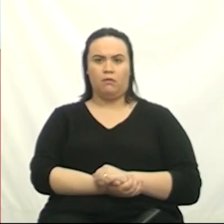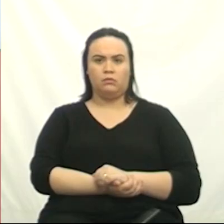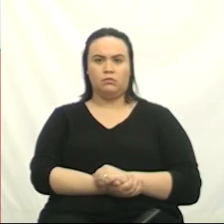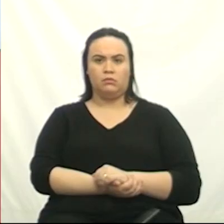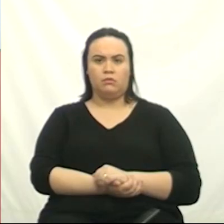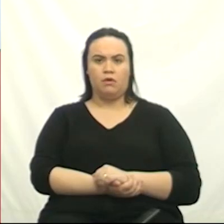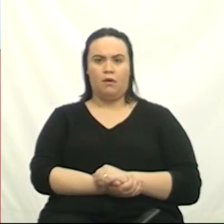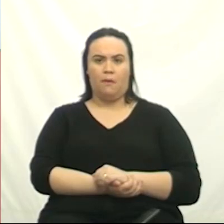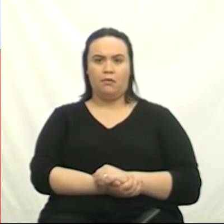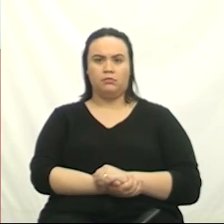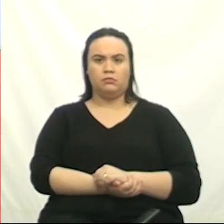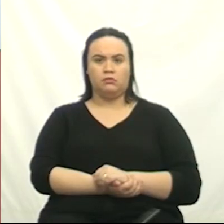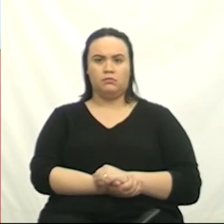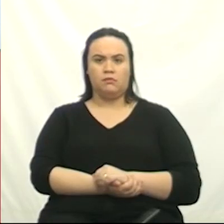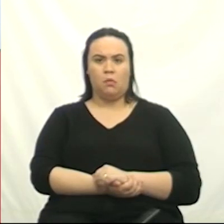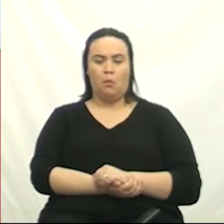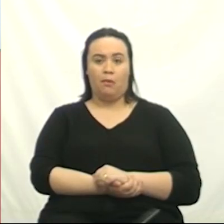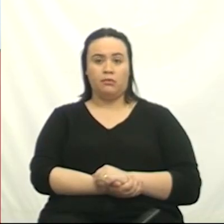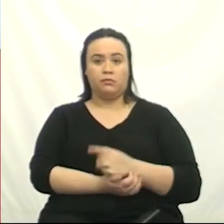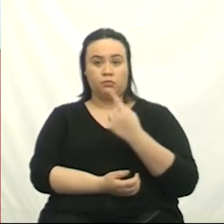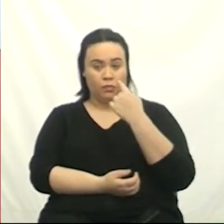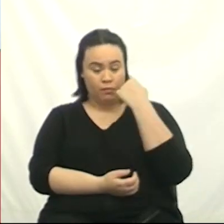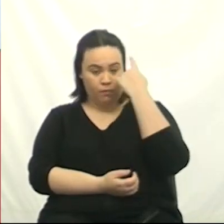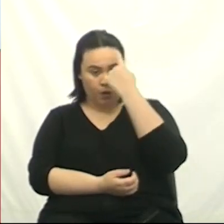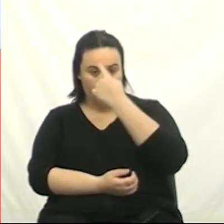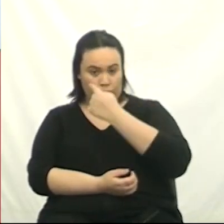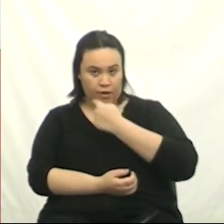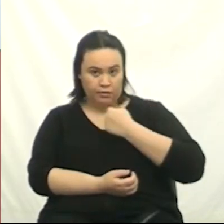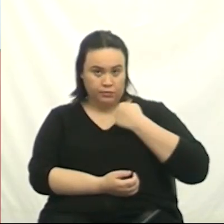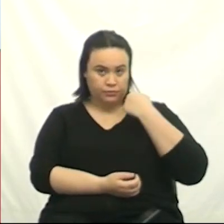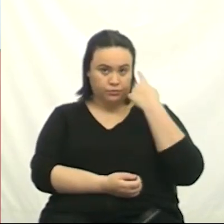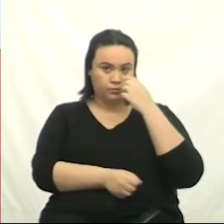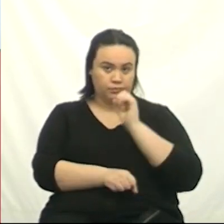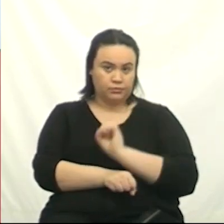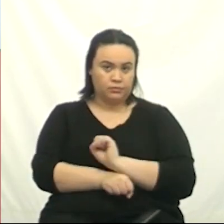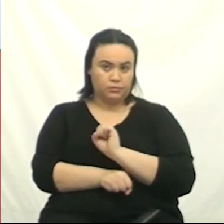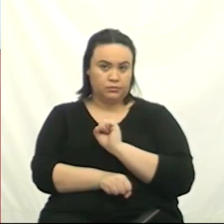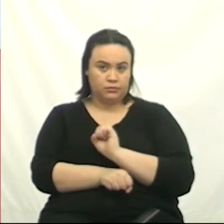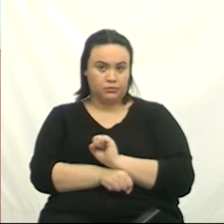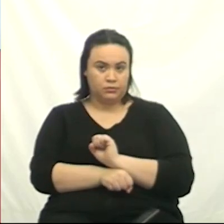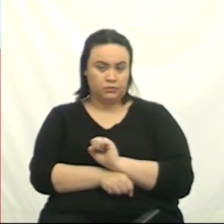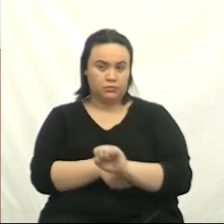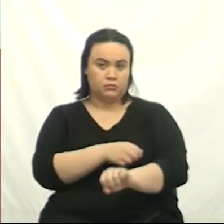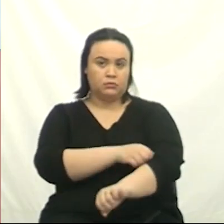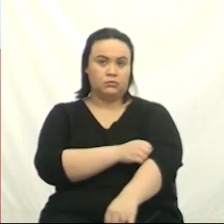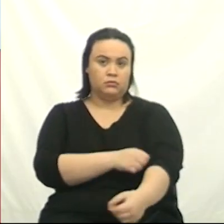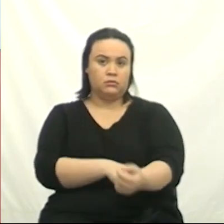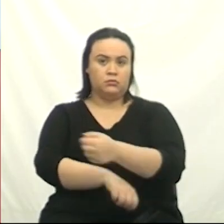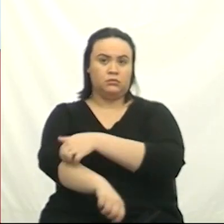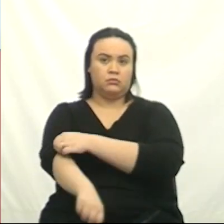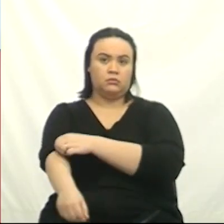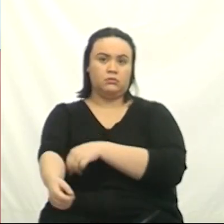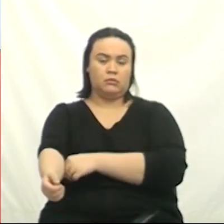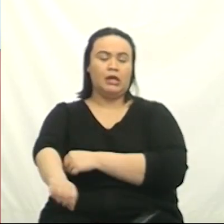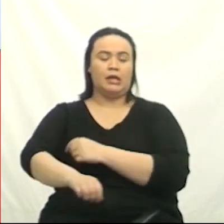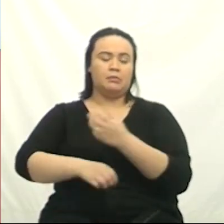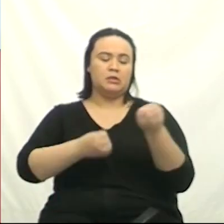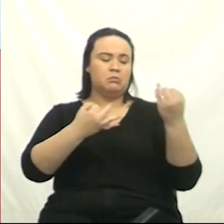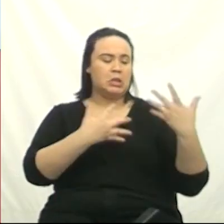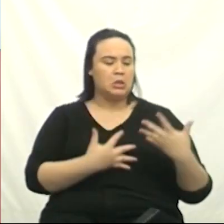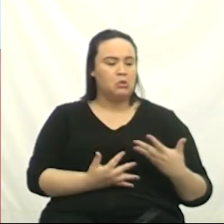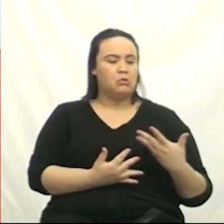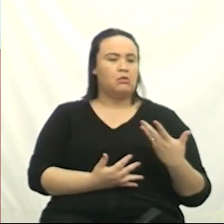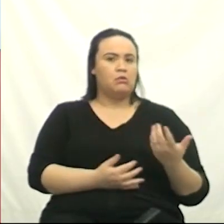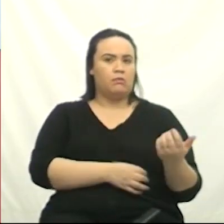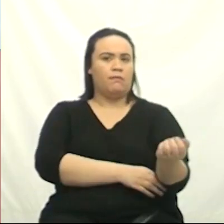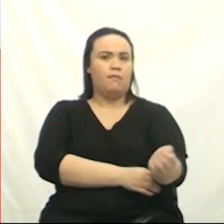pequena uma hora de espera que se eu não estivesse ali ela me relatou eu teria desistido e teria ido embora como eu vi